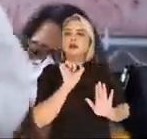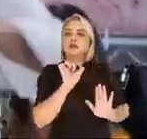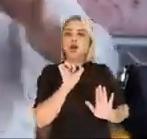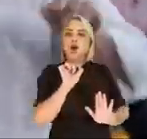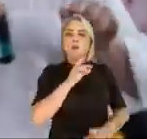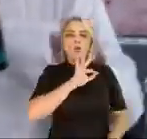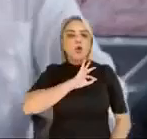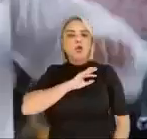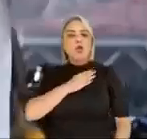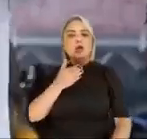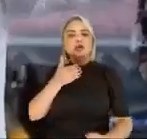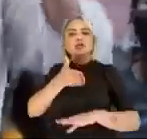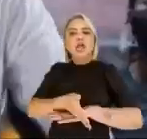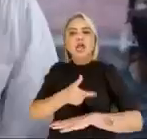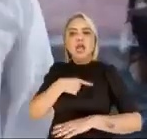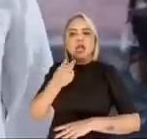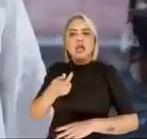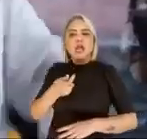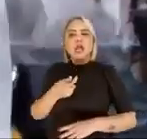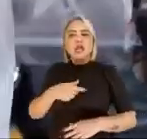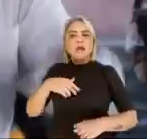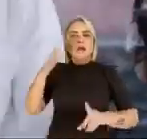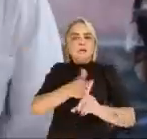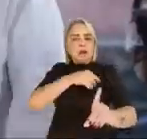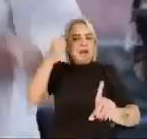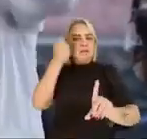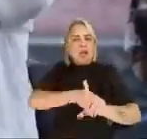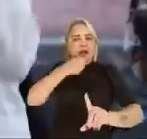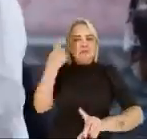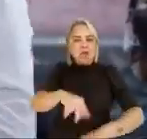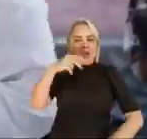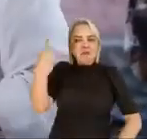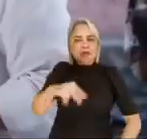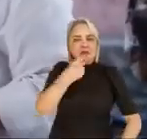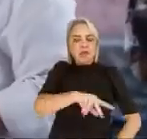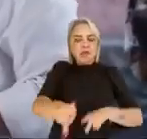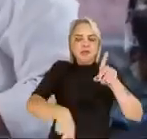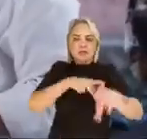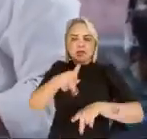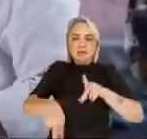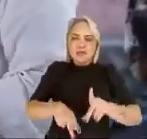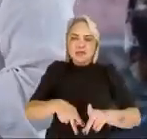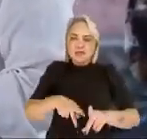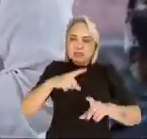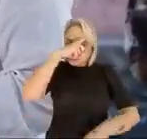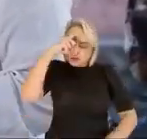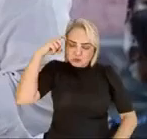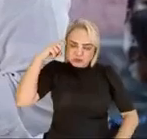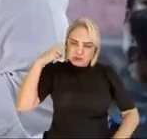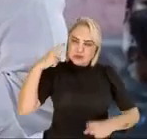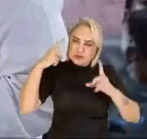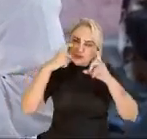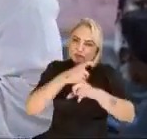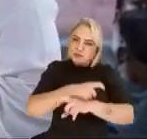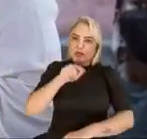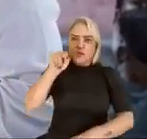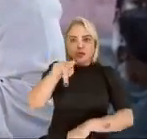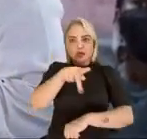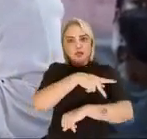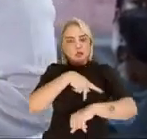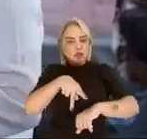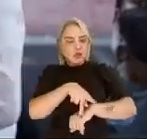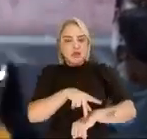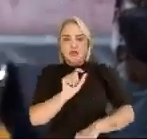quando o povo está reivindicando os seus direitos conquistados às duras penas. É esse país que não está